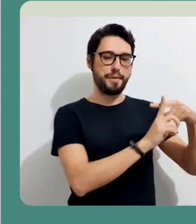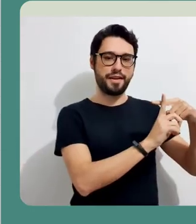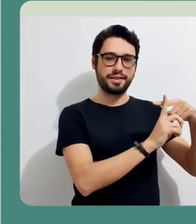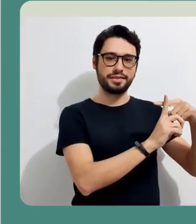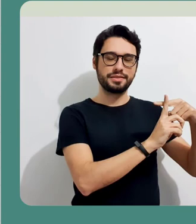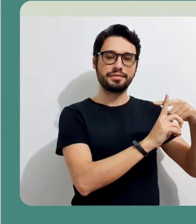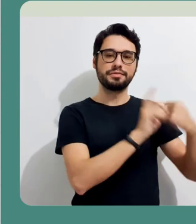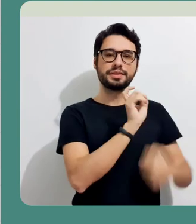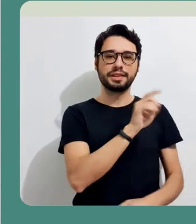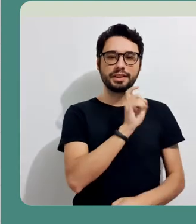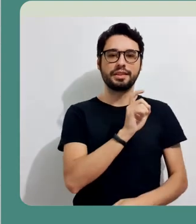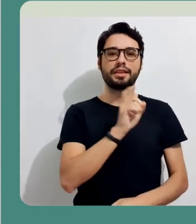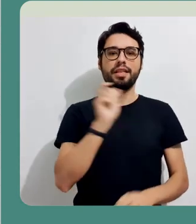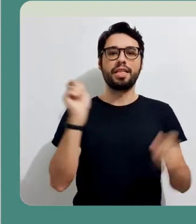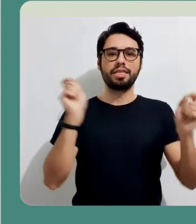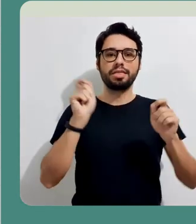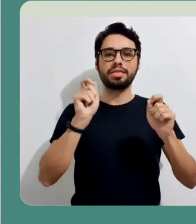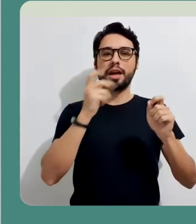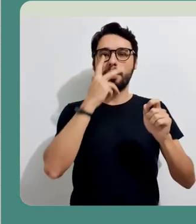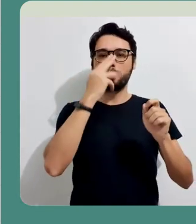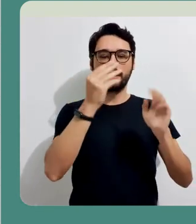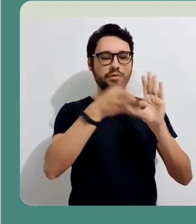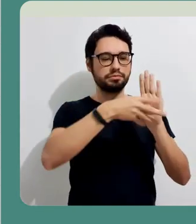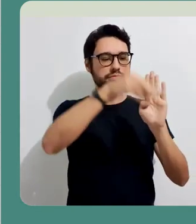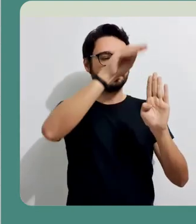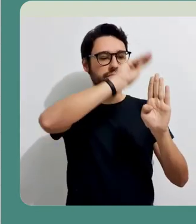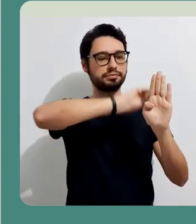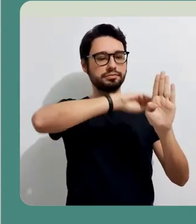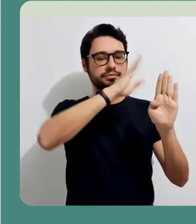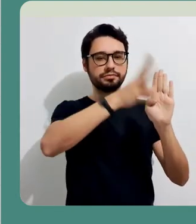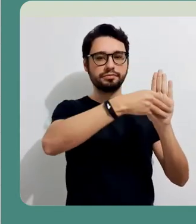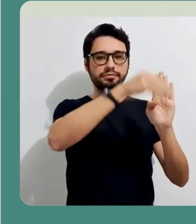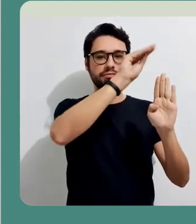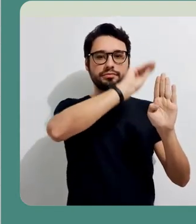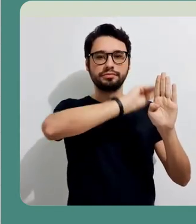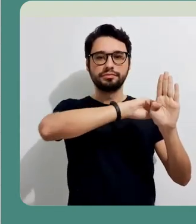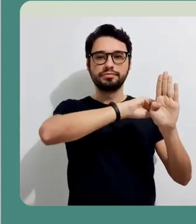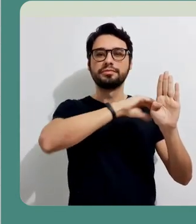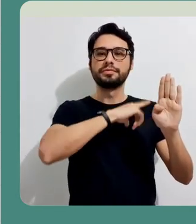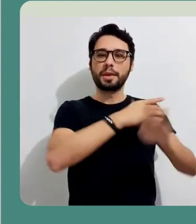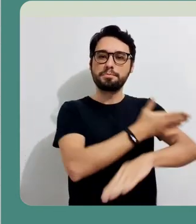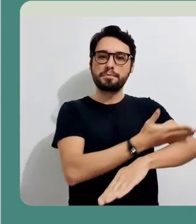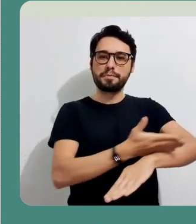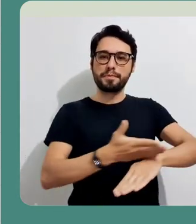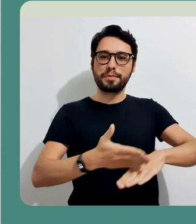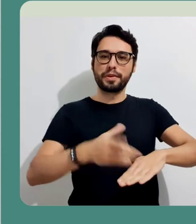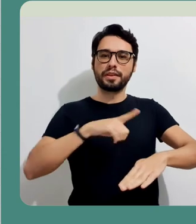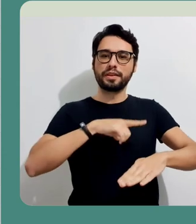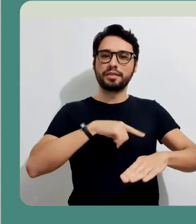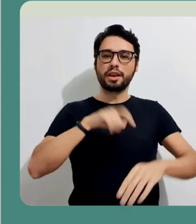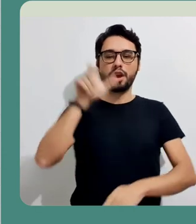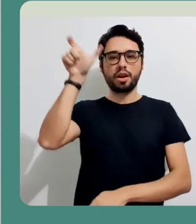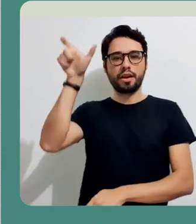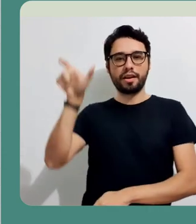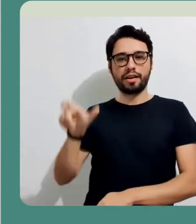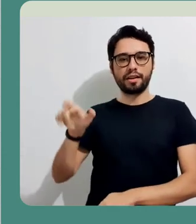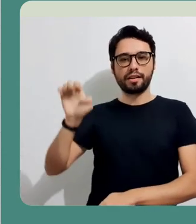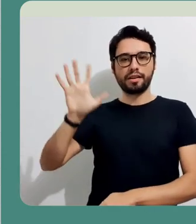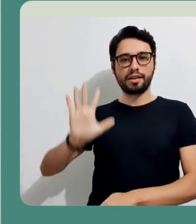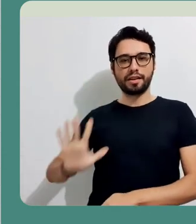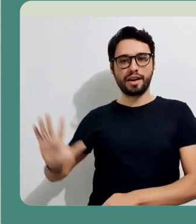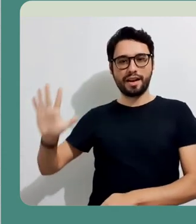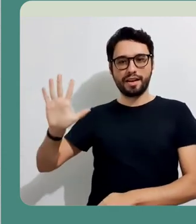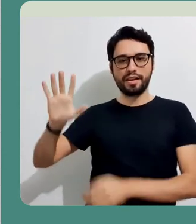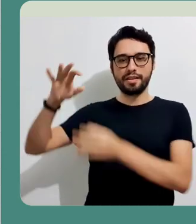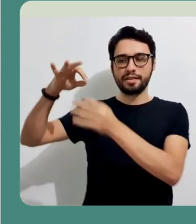superior páginas mais e ele colocou uma nova página em branco então vindo aqui nessa seta direcional no menu lateral esquerdo